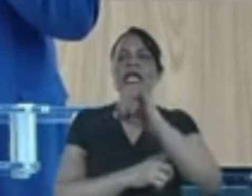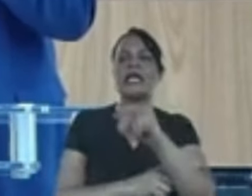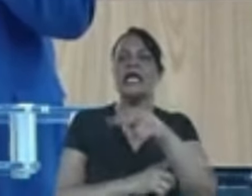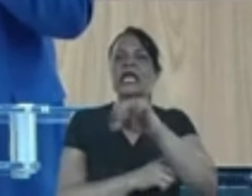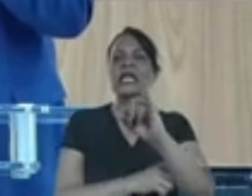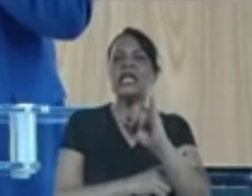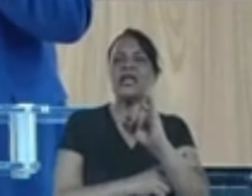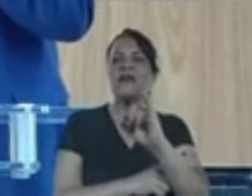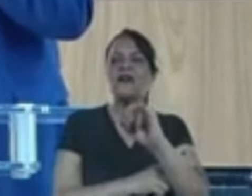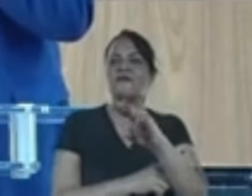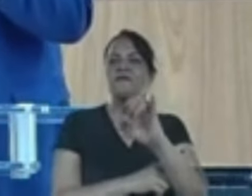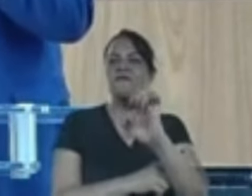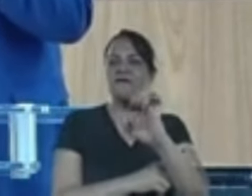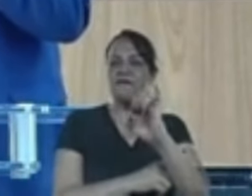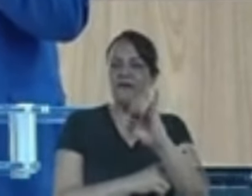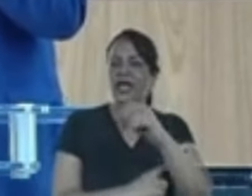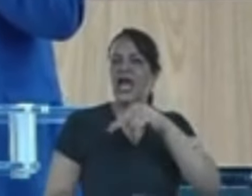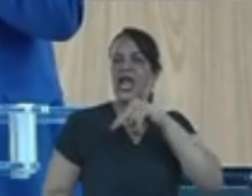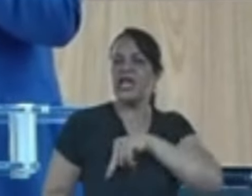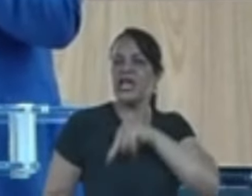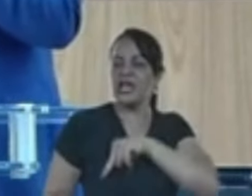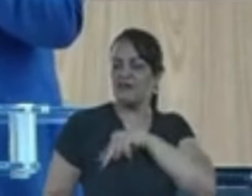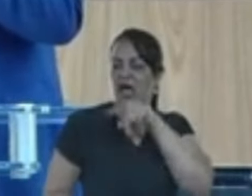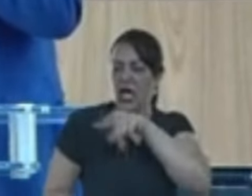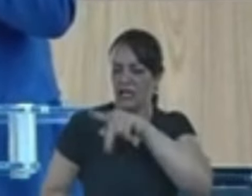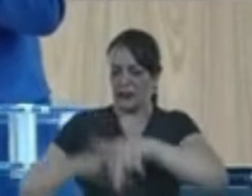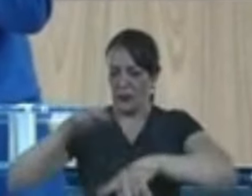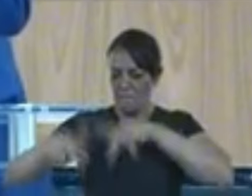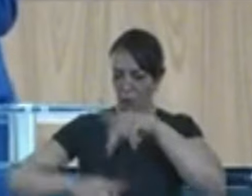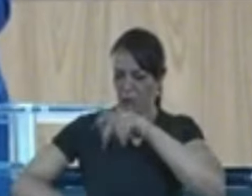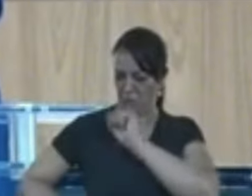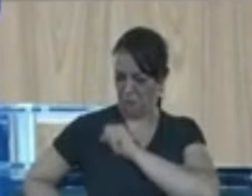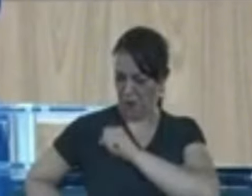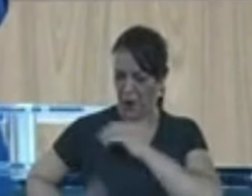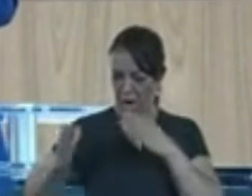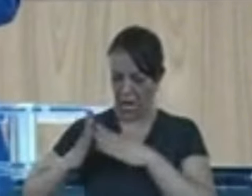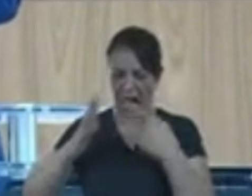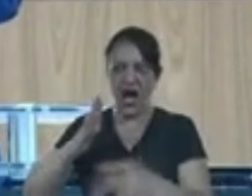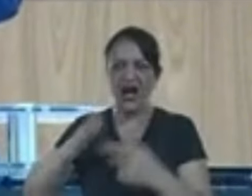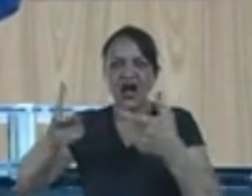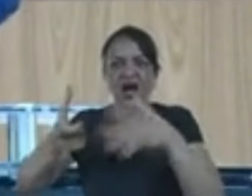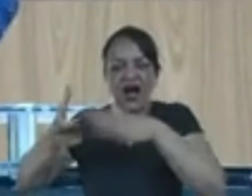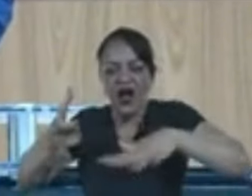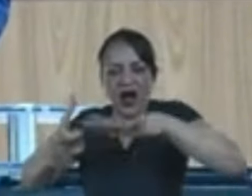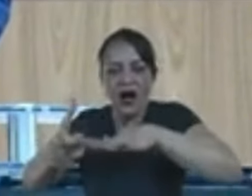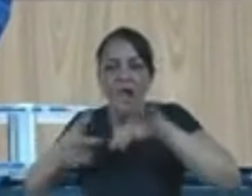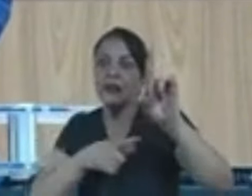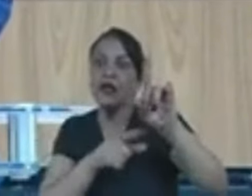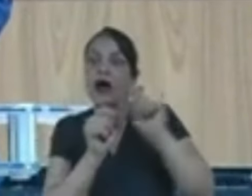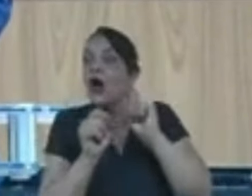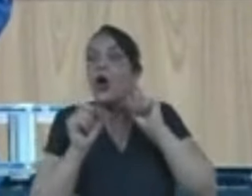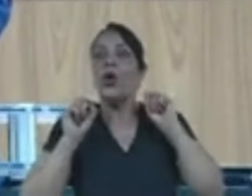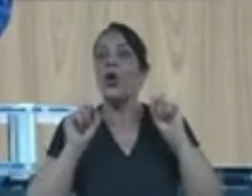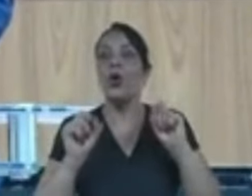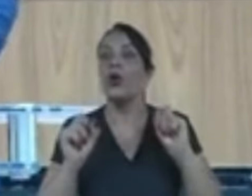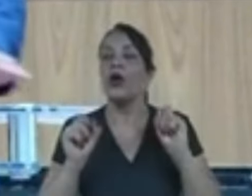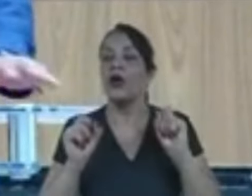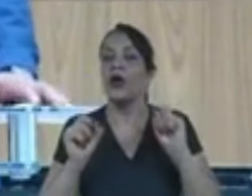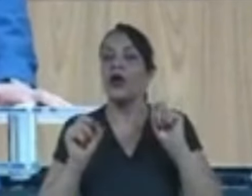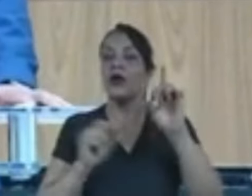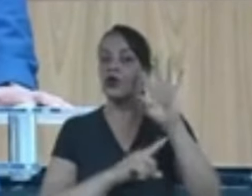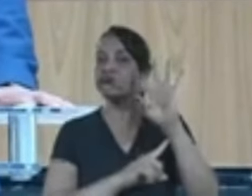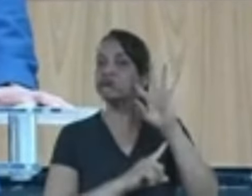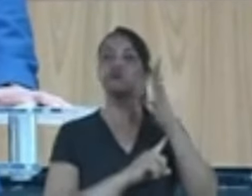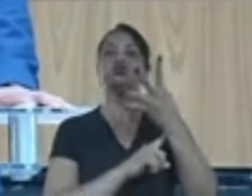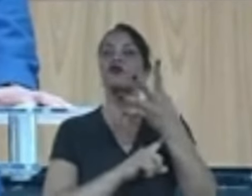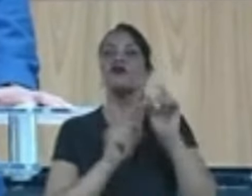da perversidade desse povo que mora nesse lugar. Aí Deus, que Deus fez? Deus resolveu